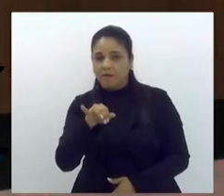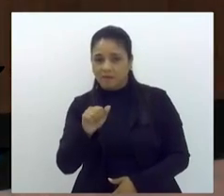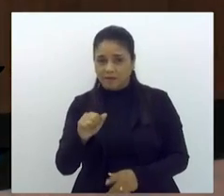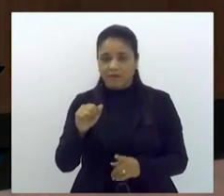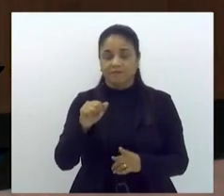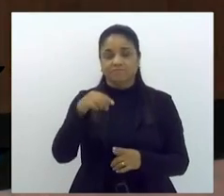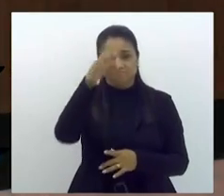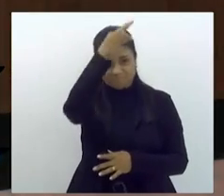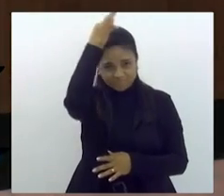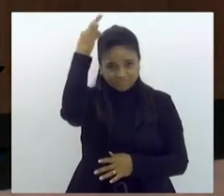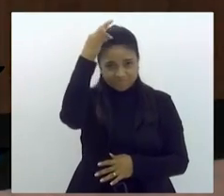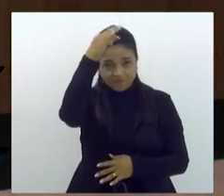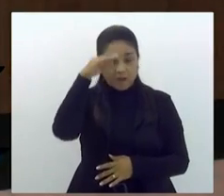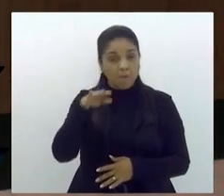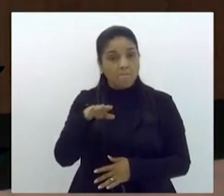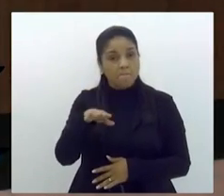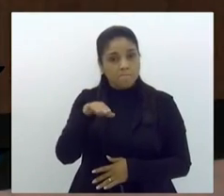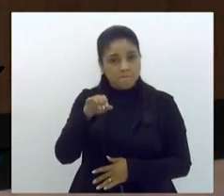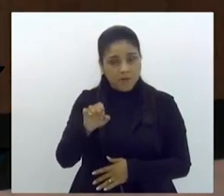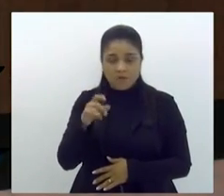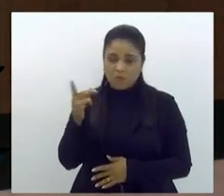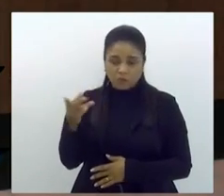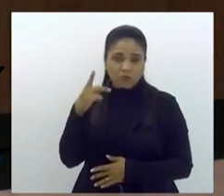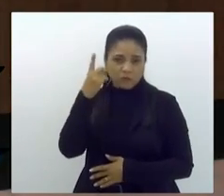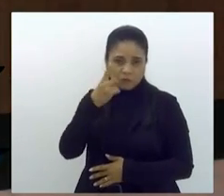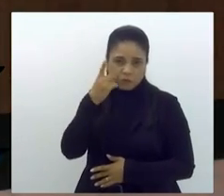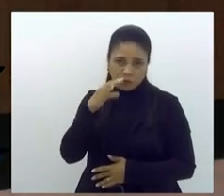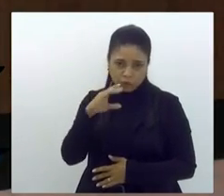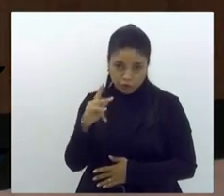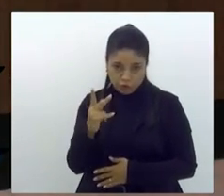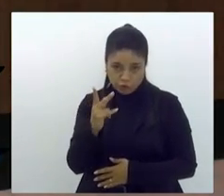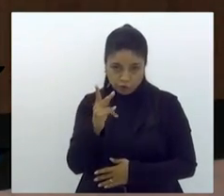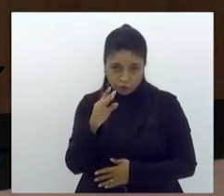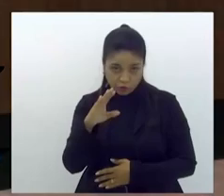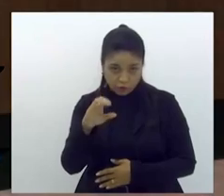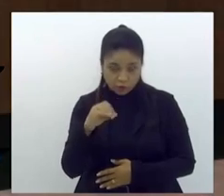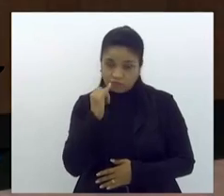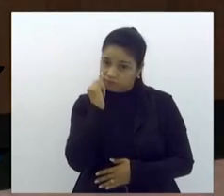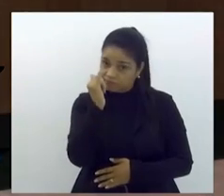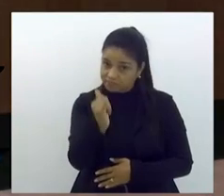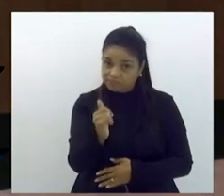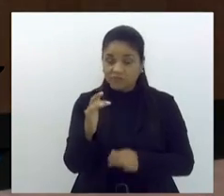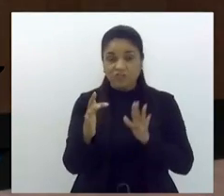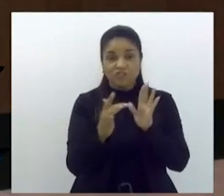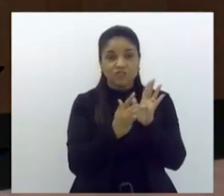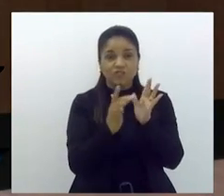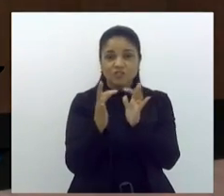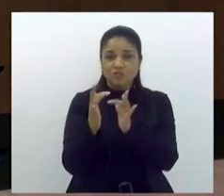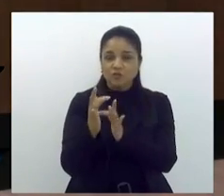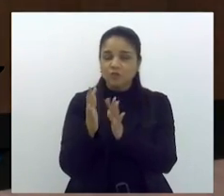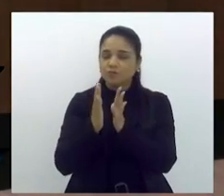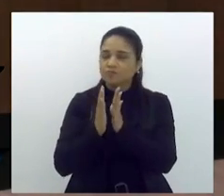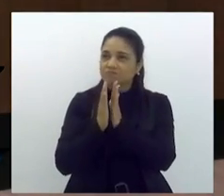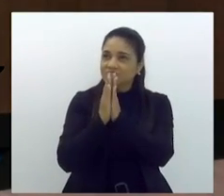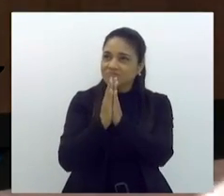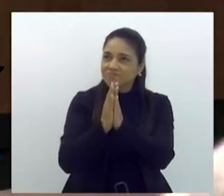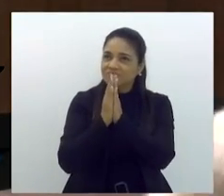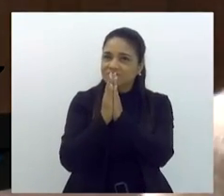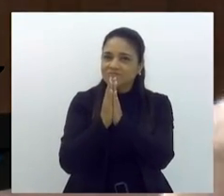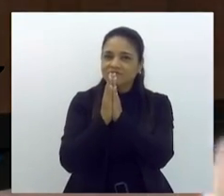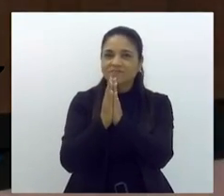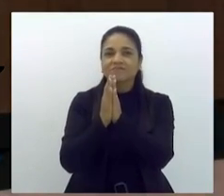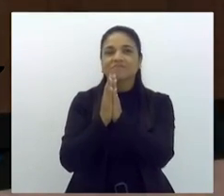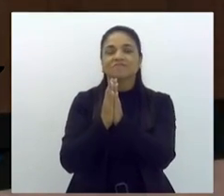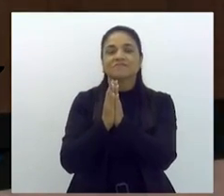Como disse aqui o deputado Chico Machado conduz a Jesus todas as nossas súplicas e nos